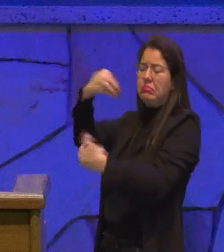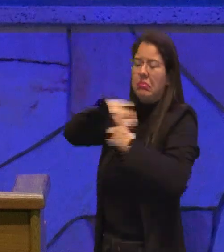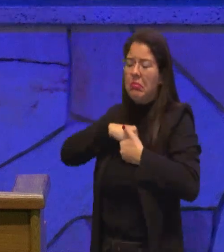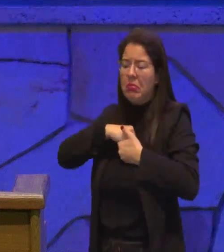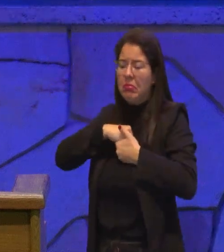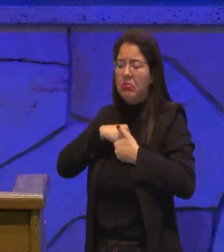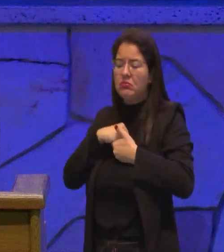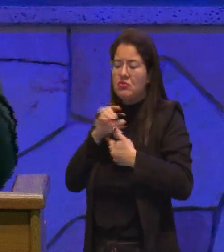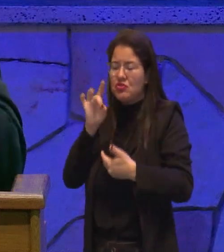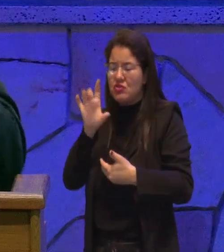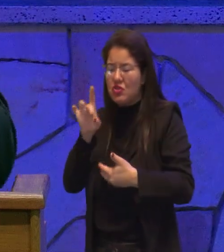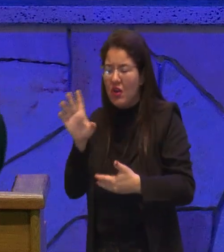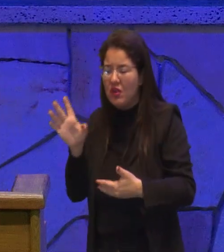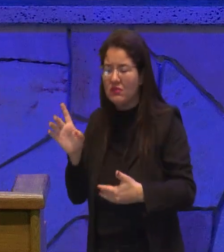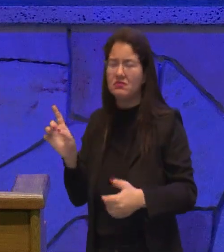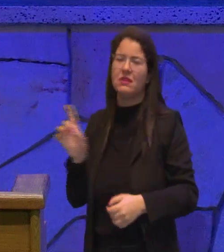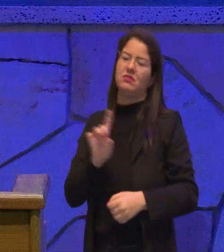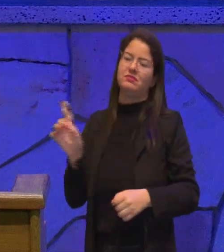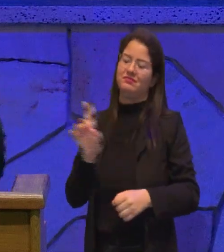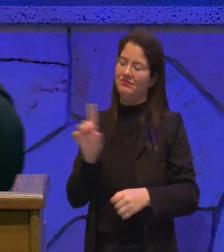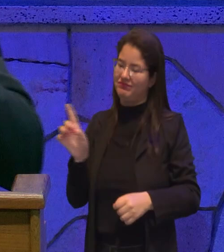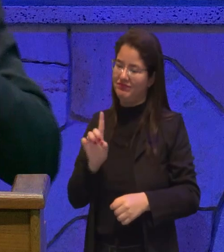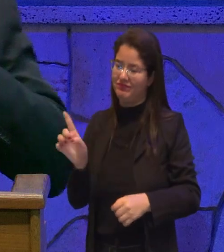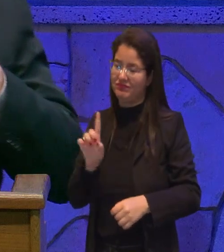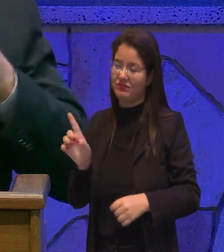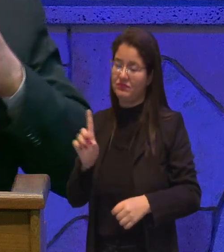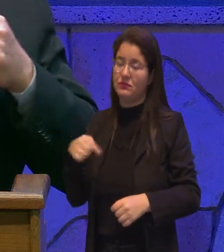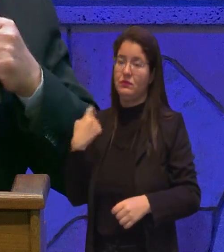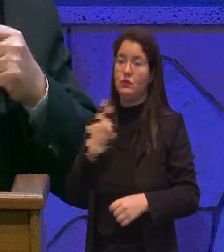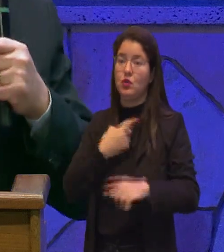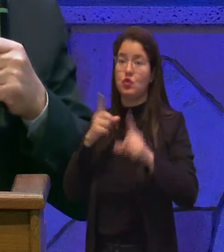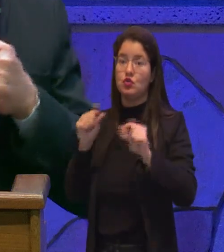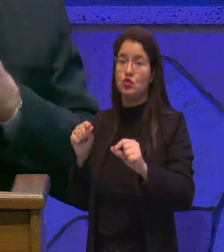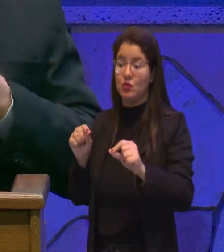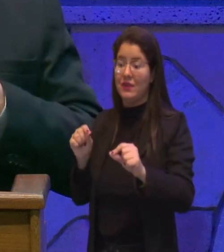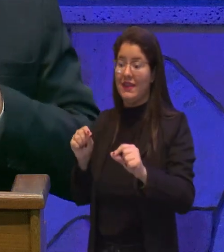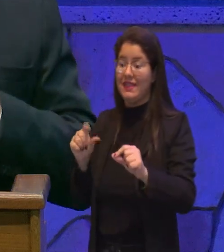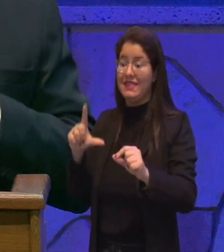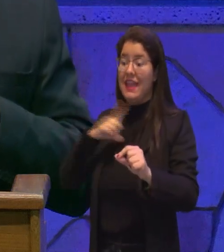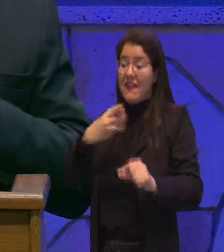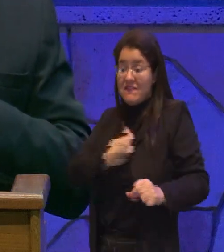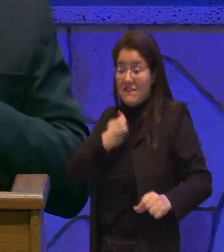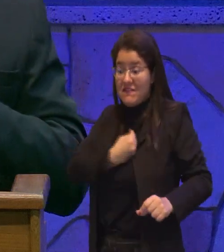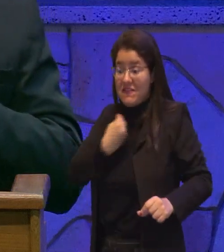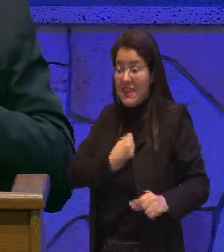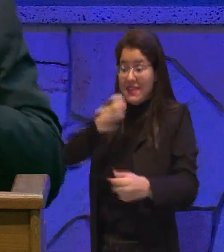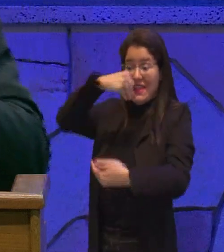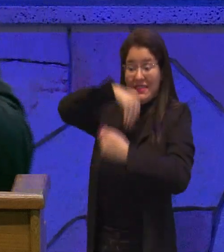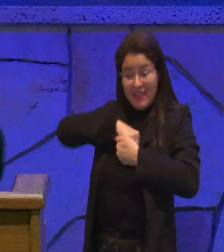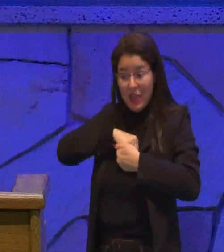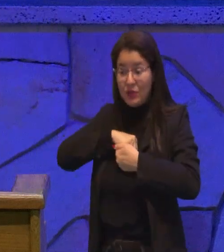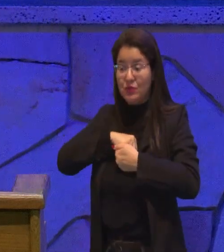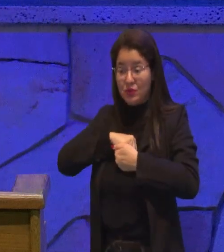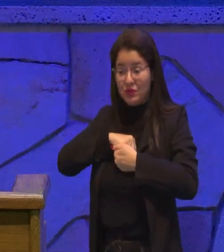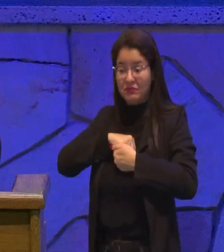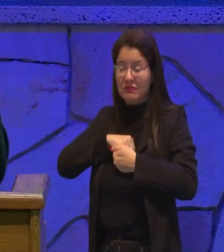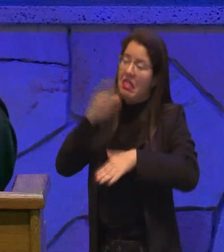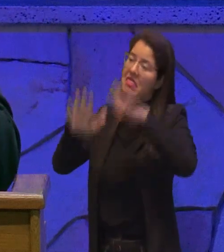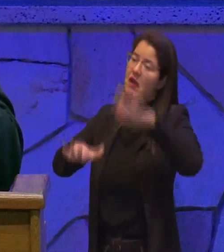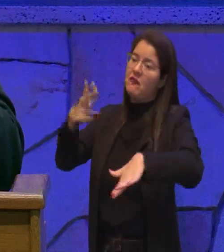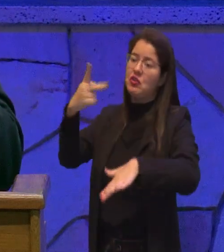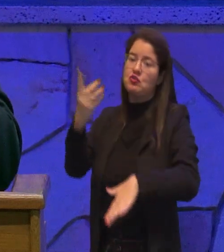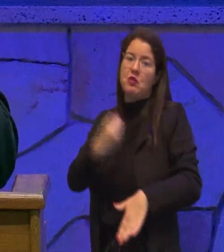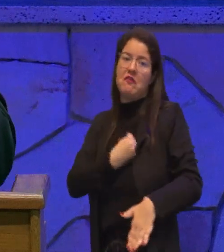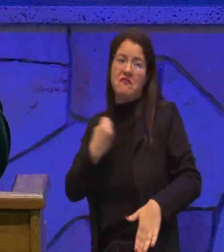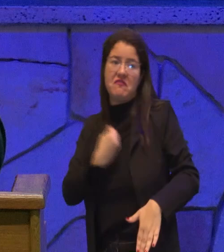carregamos. Não, nós somos portadores de uma vida. Talvez a vida que você leve